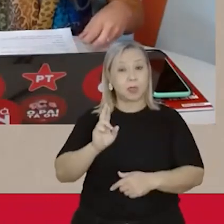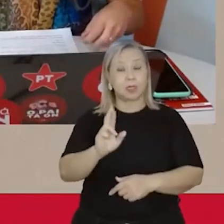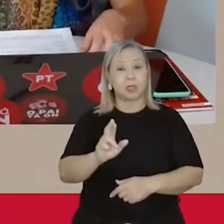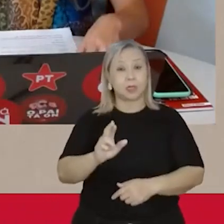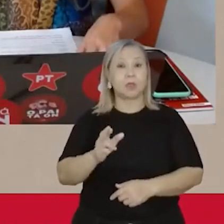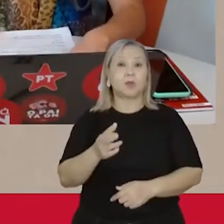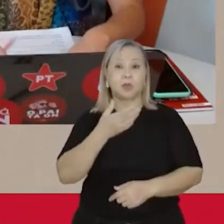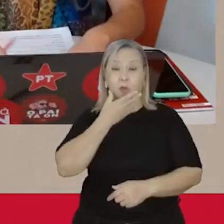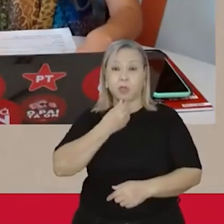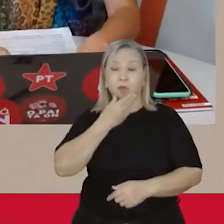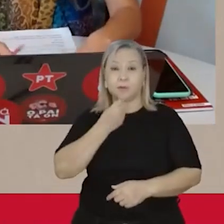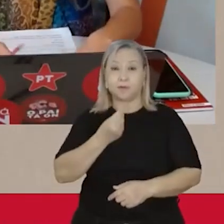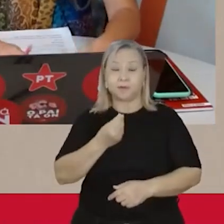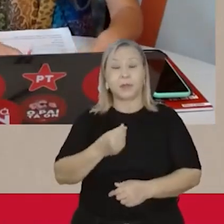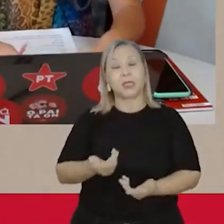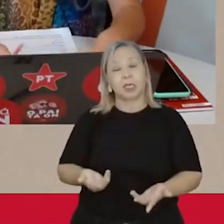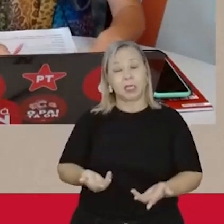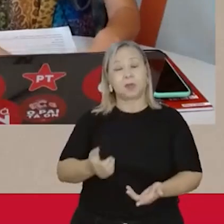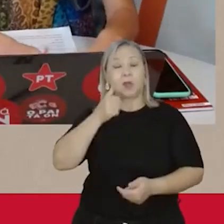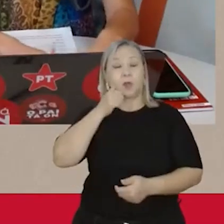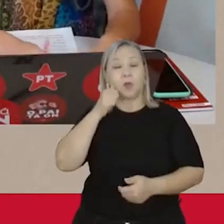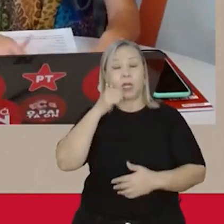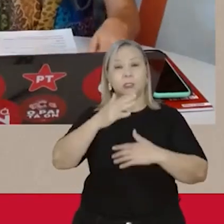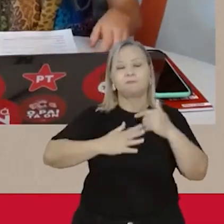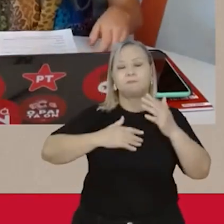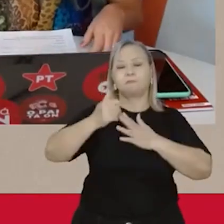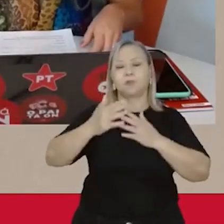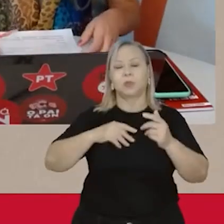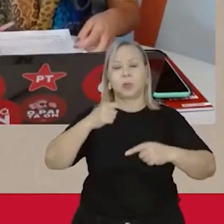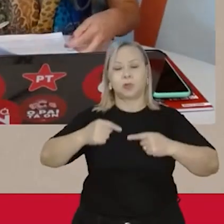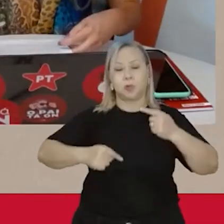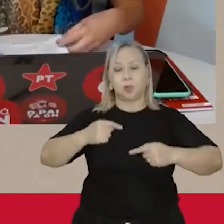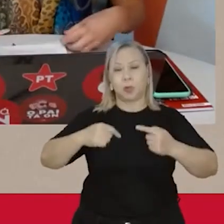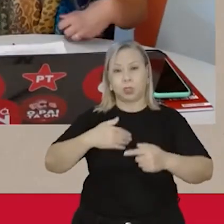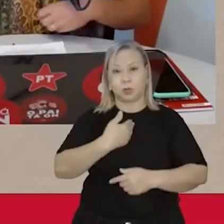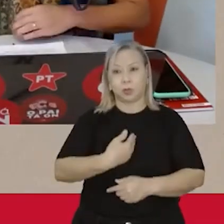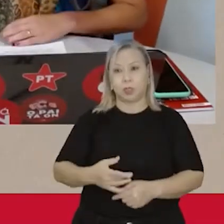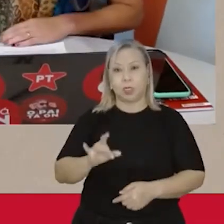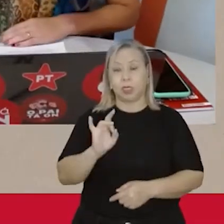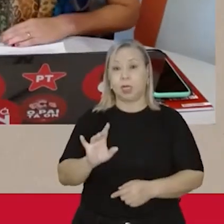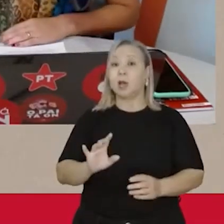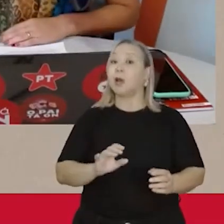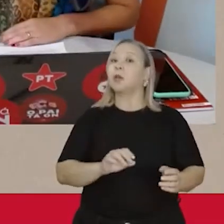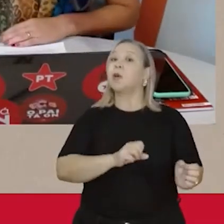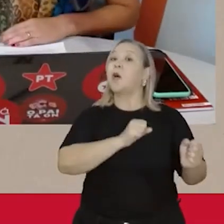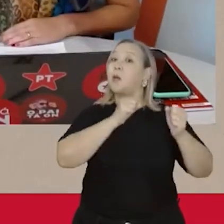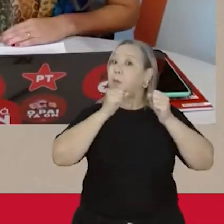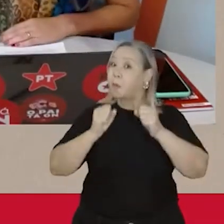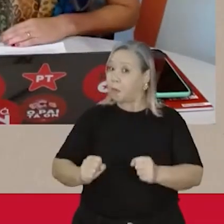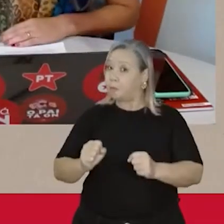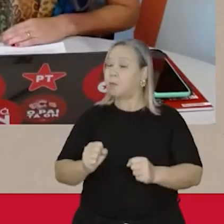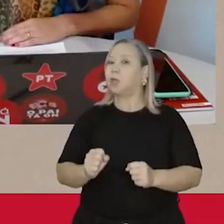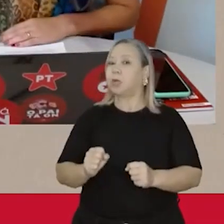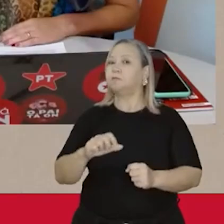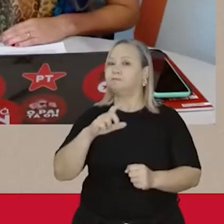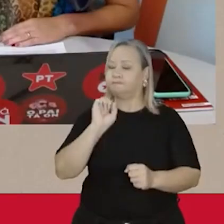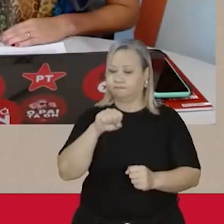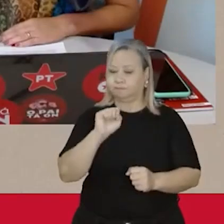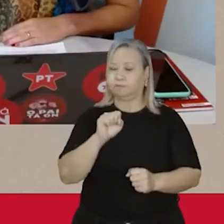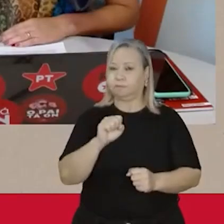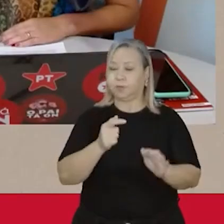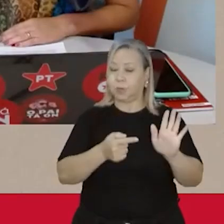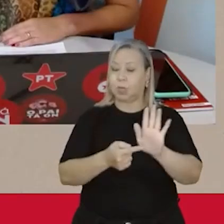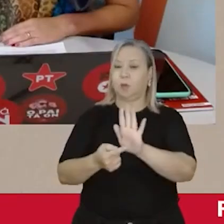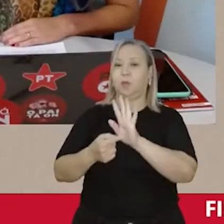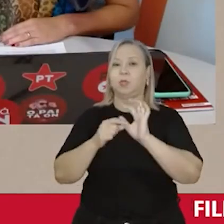na execução de políticas públicas. Né? Nós não só podemos, como temos mostrado, que não é uma questão